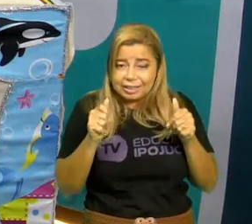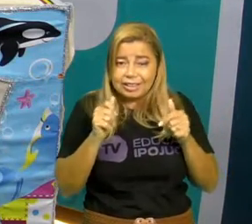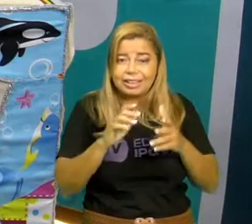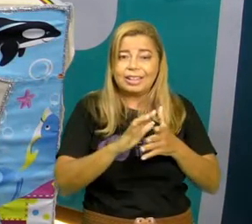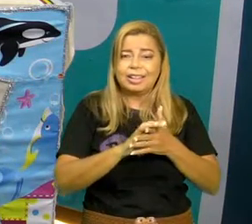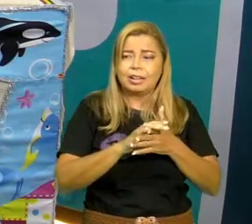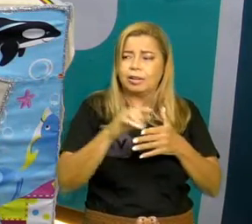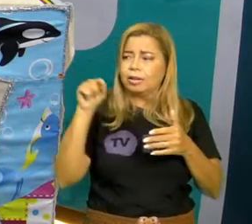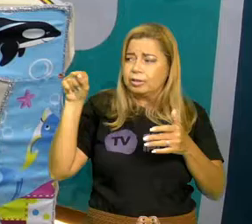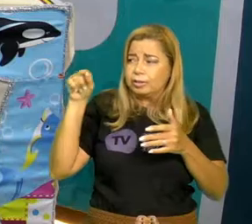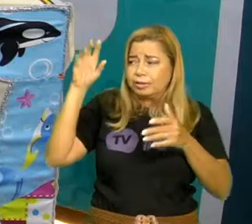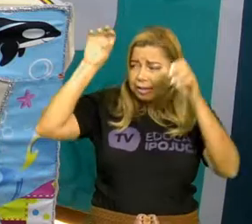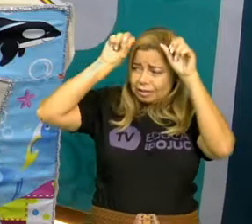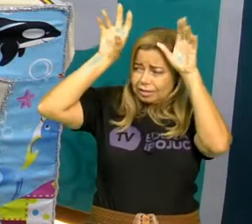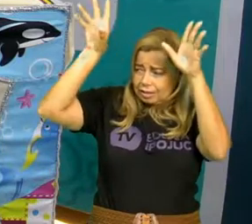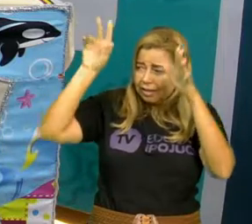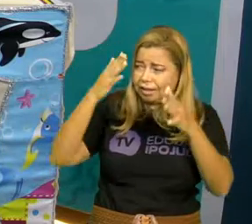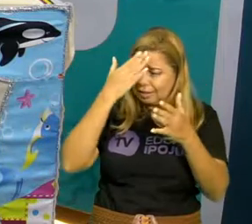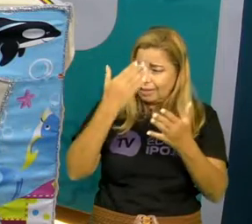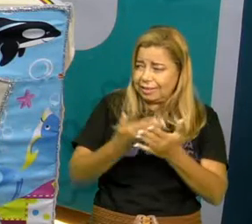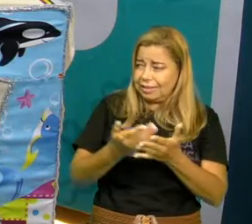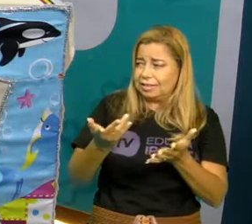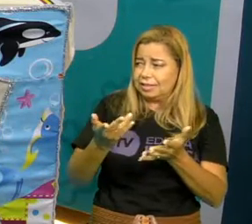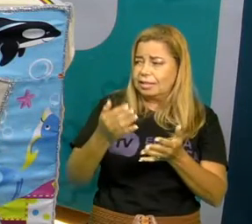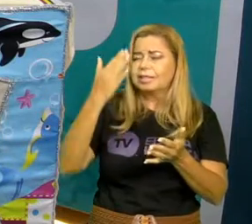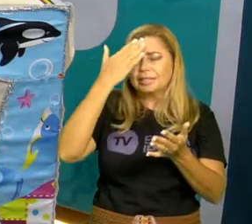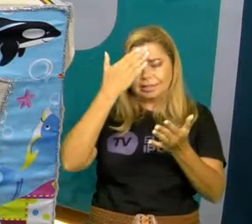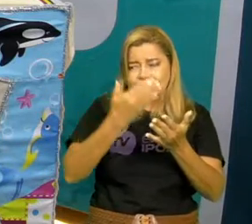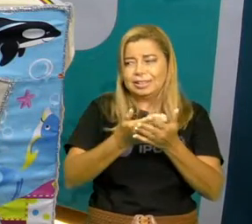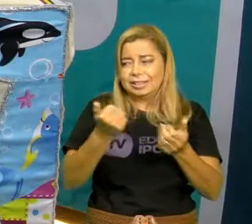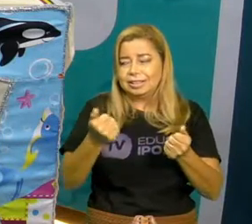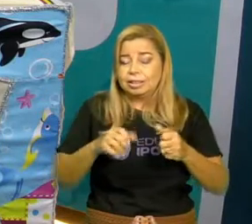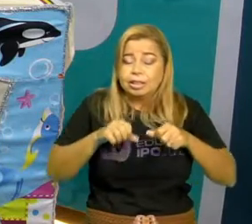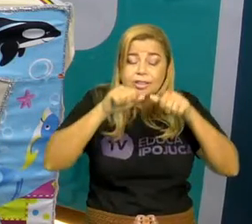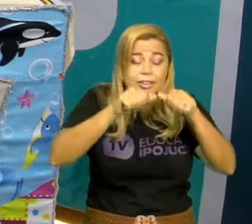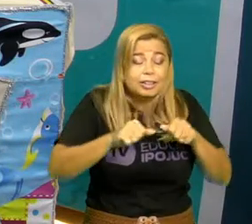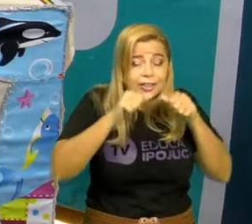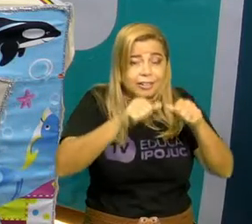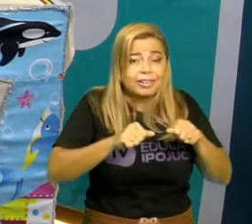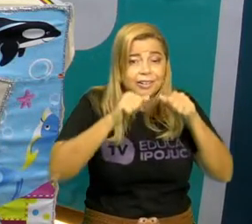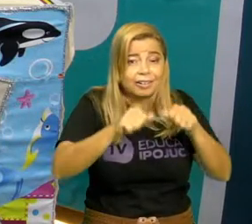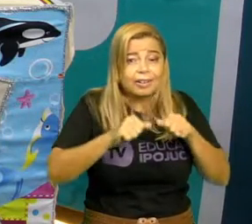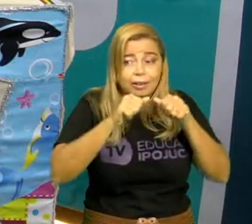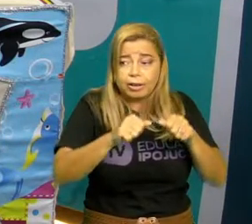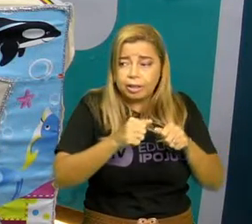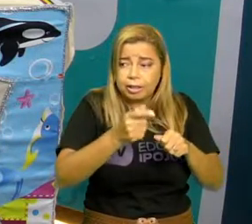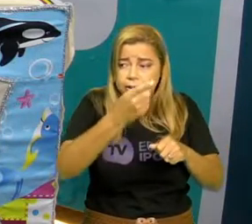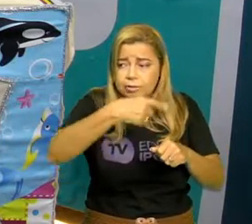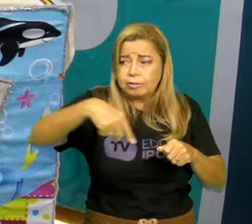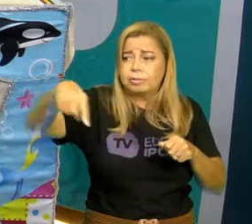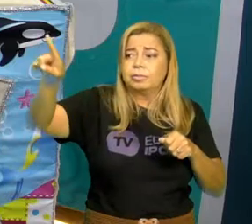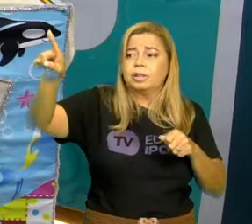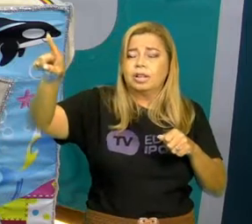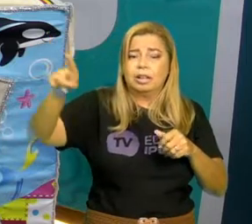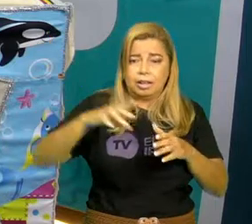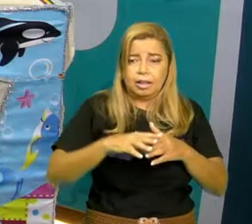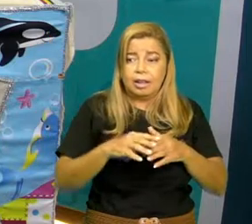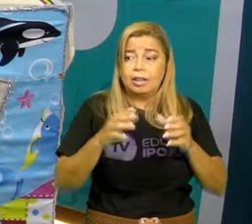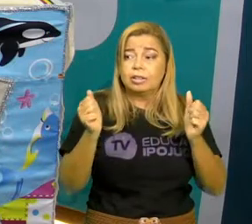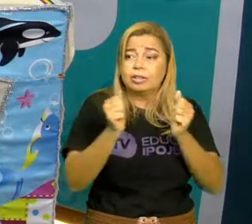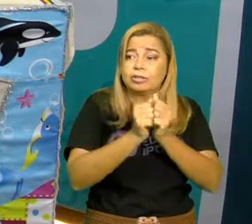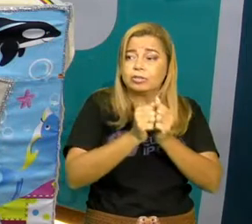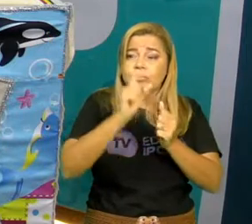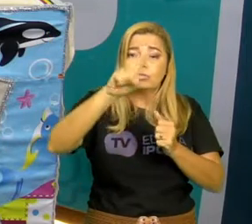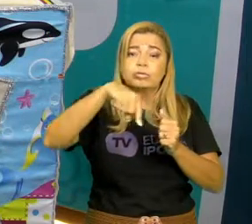Acredito. Pois é, subiu em cima dele e eles saíram correndo, crianças, daquele lugar com todos os outros